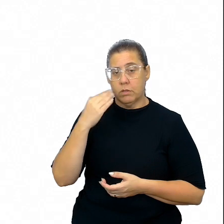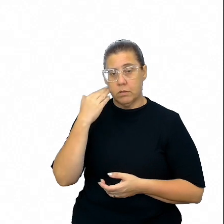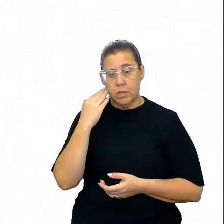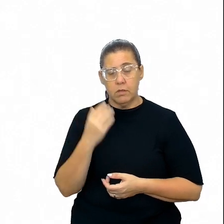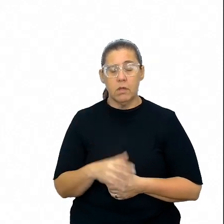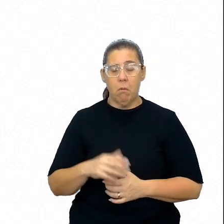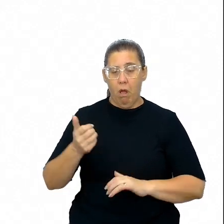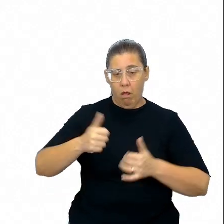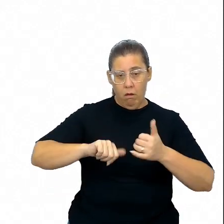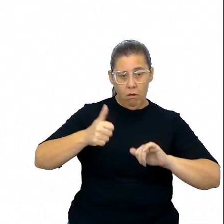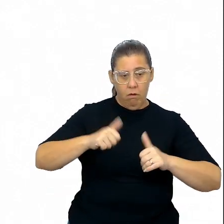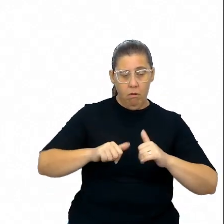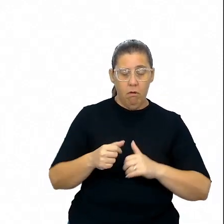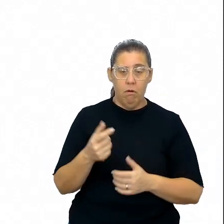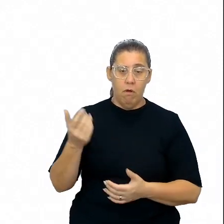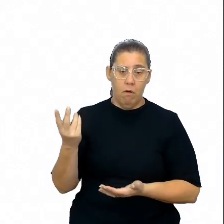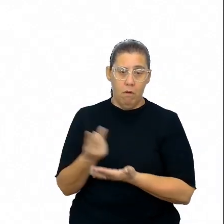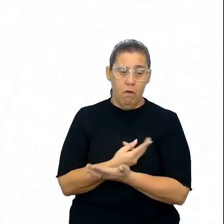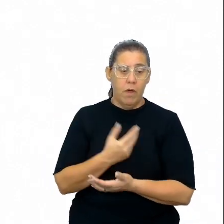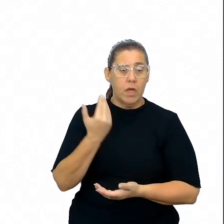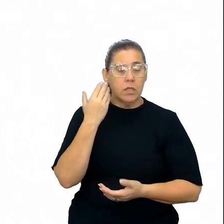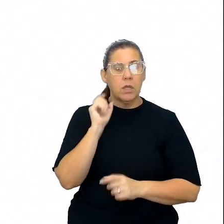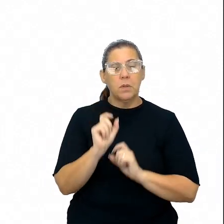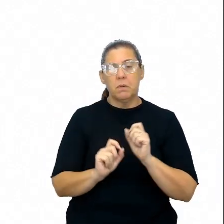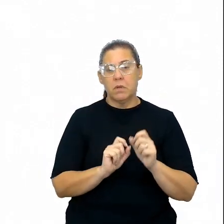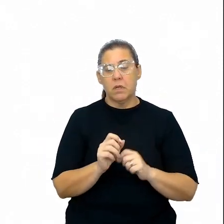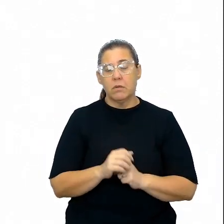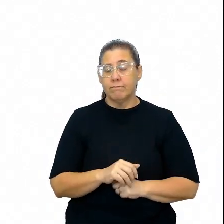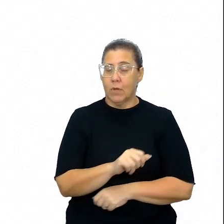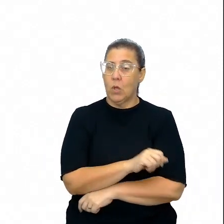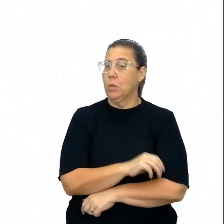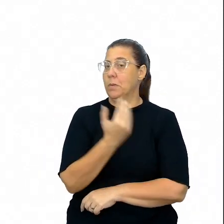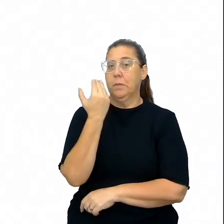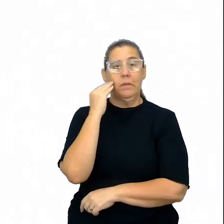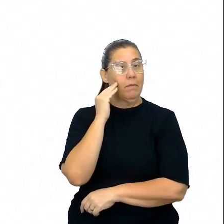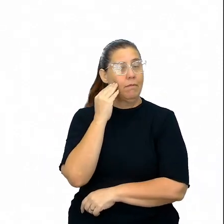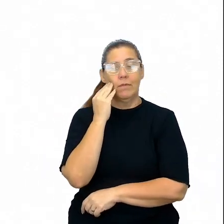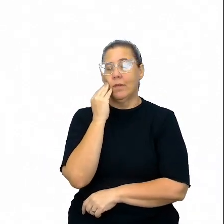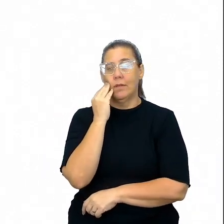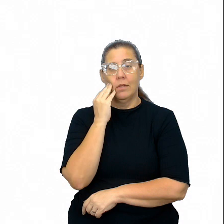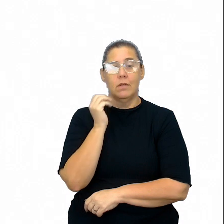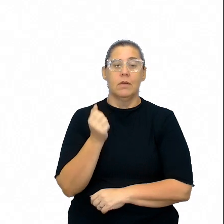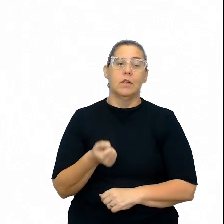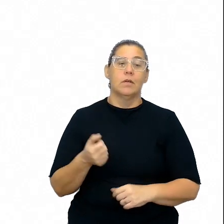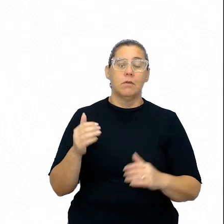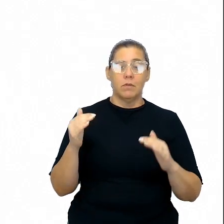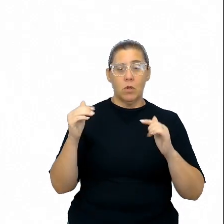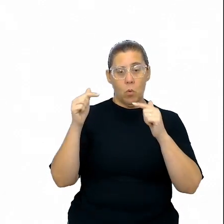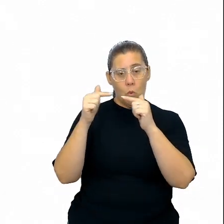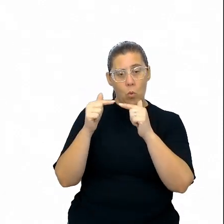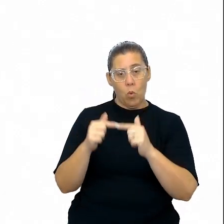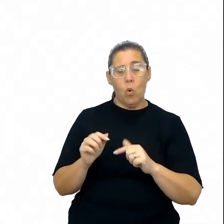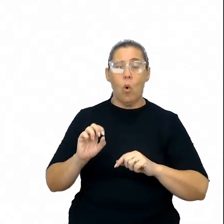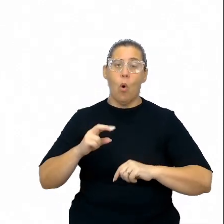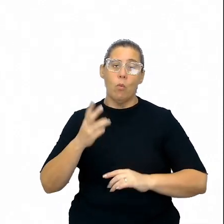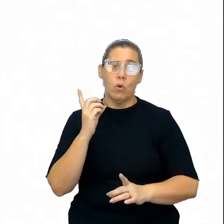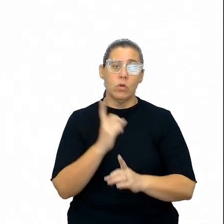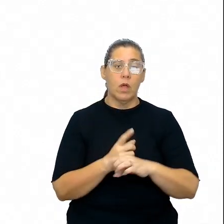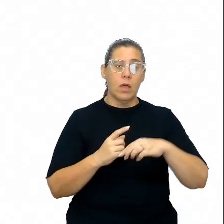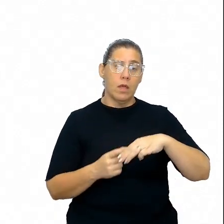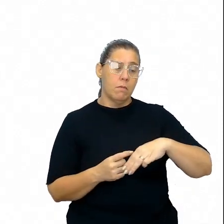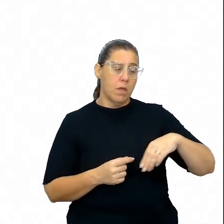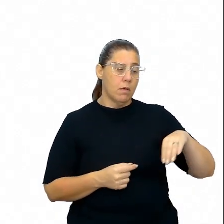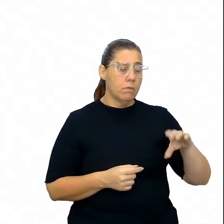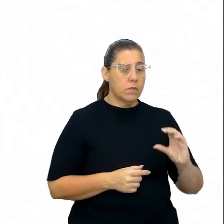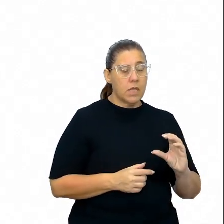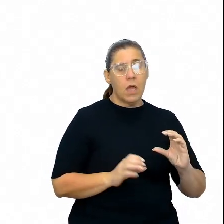Então, analisando esse erro, eu entendo o quê? Meu aluno não entendeu que eu tenho que fazer o quê? As frações equivalentes, ou achar o MMC, vai depender de